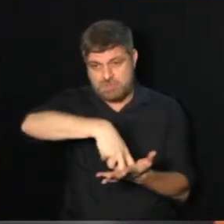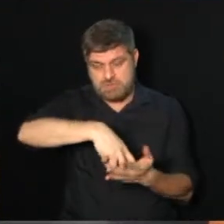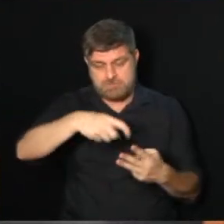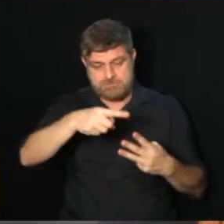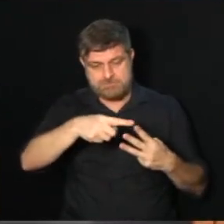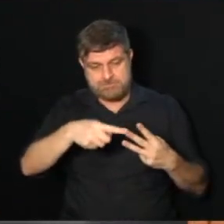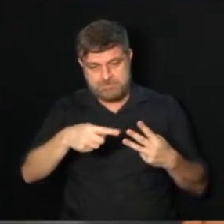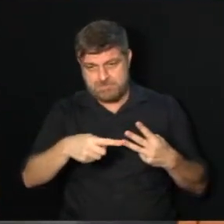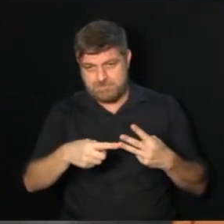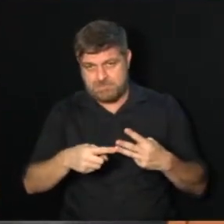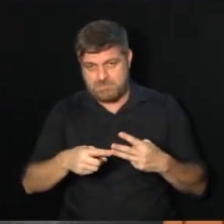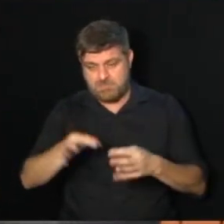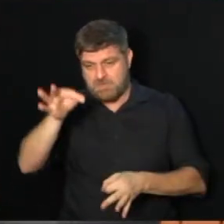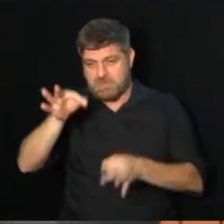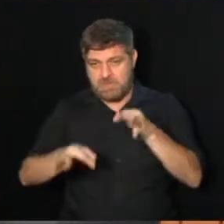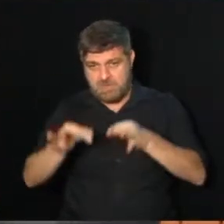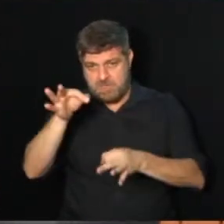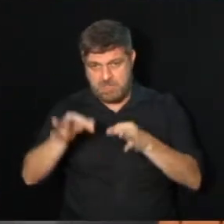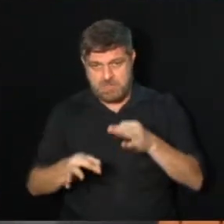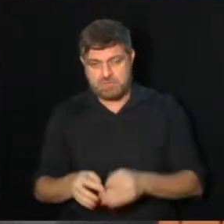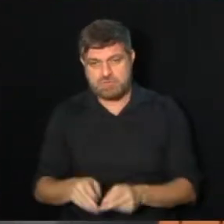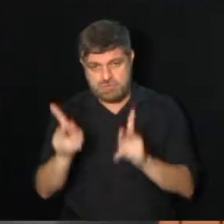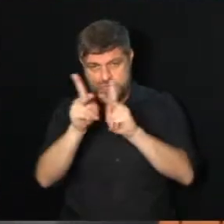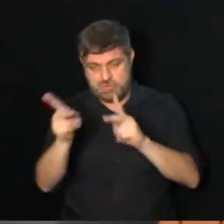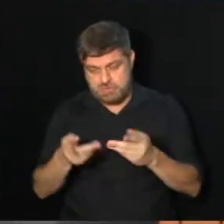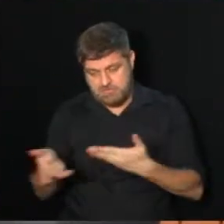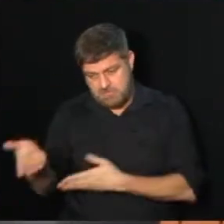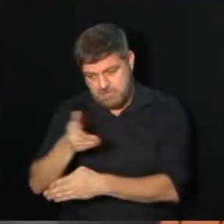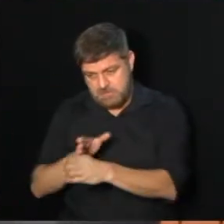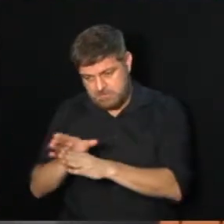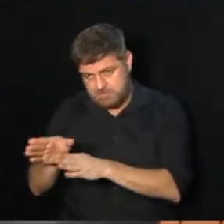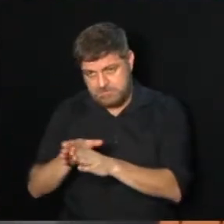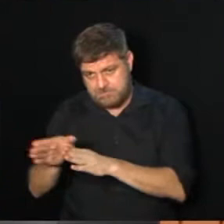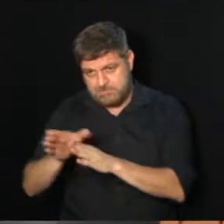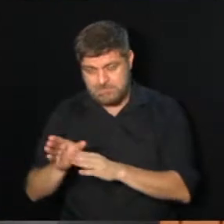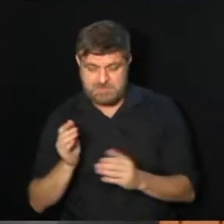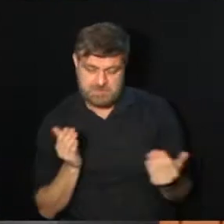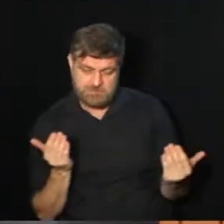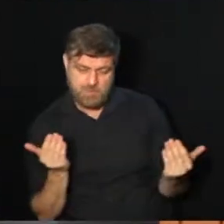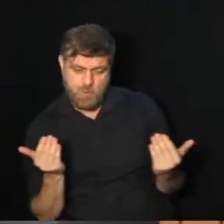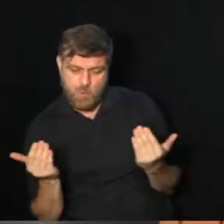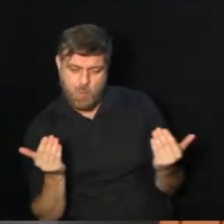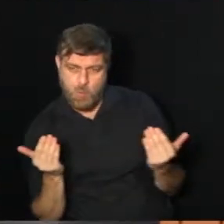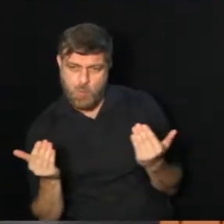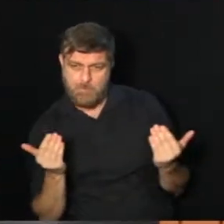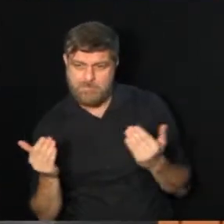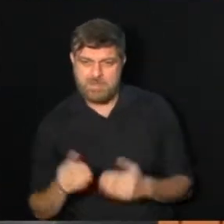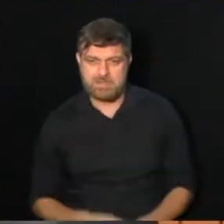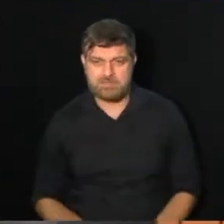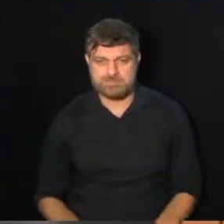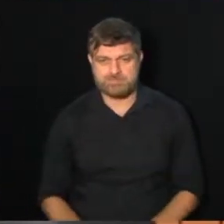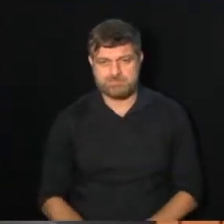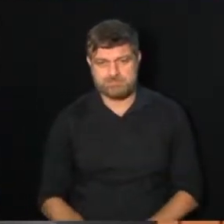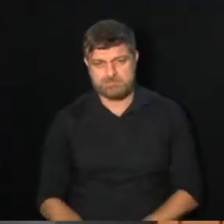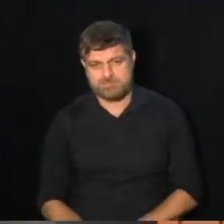justiça retributiva, na verdade, traçando um paralelo e um comparativo com a justiça retributiva,